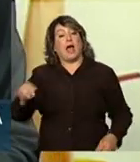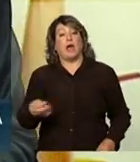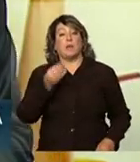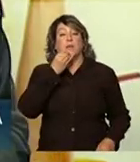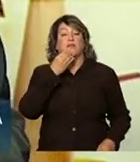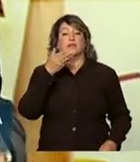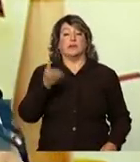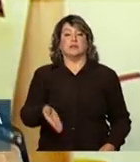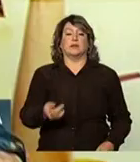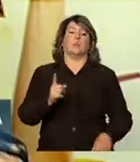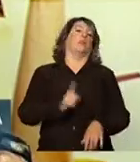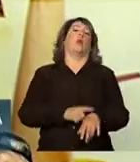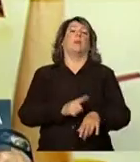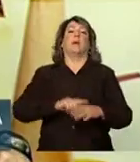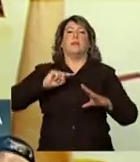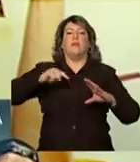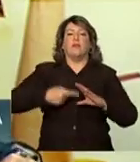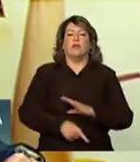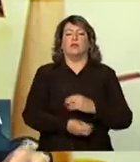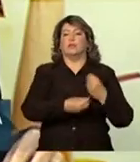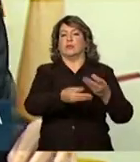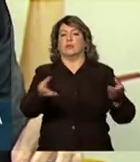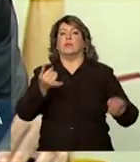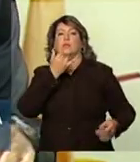para intensificar as ações de prevenção.